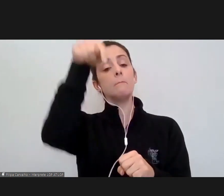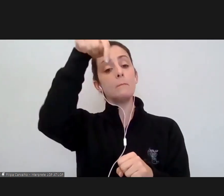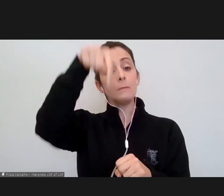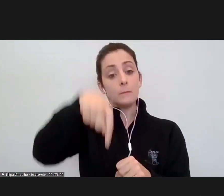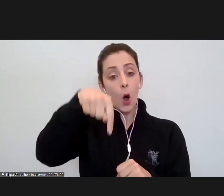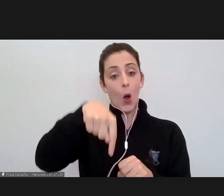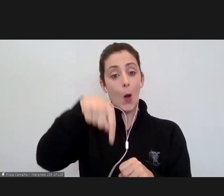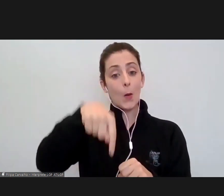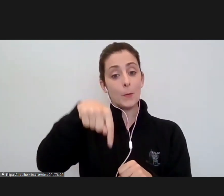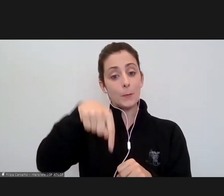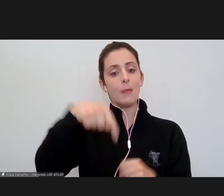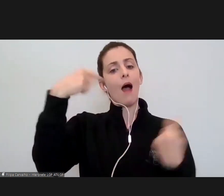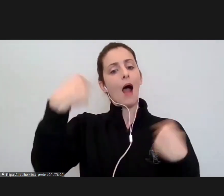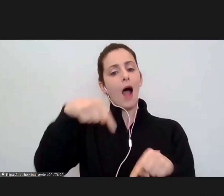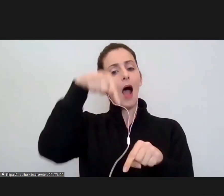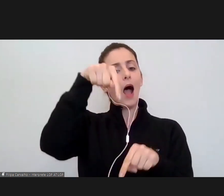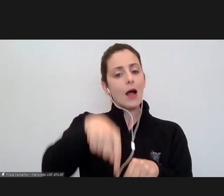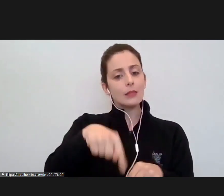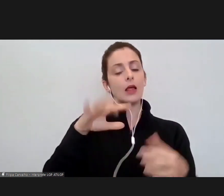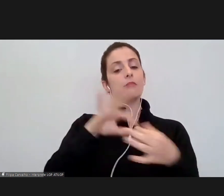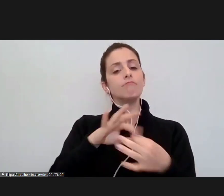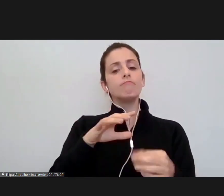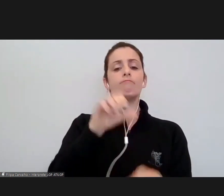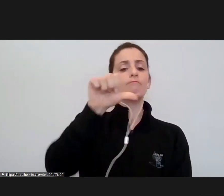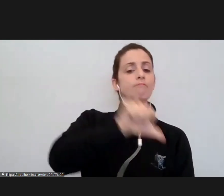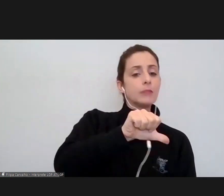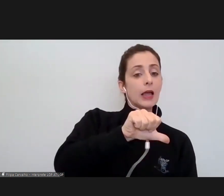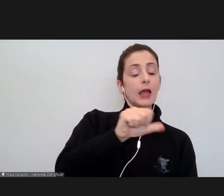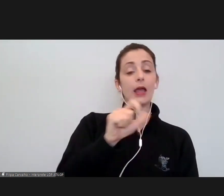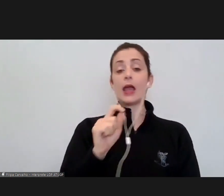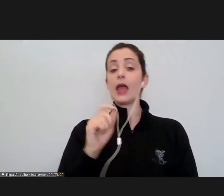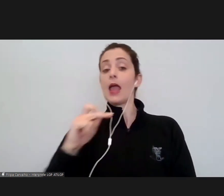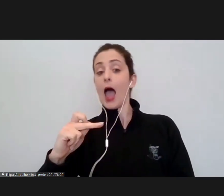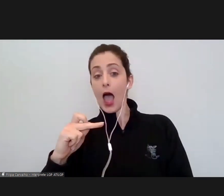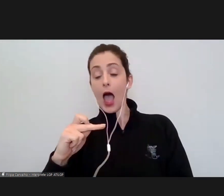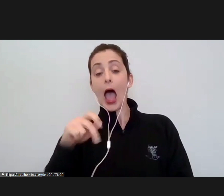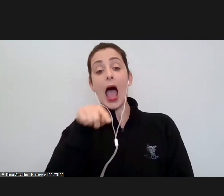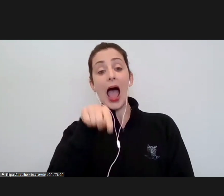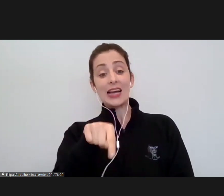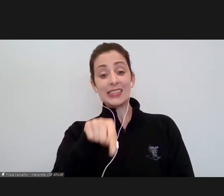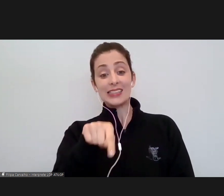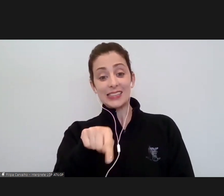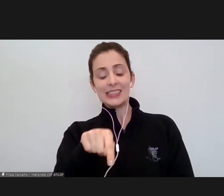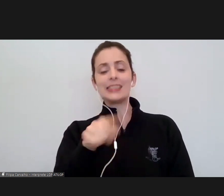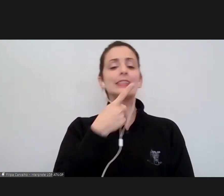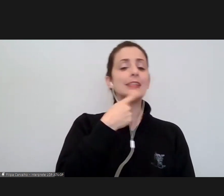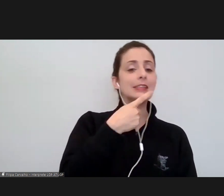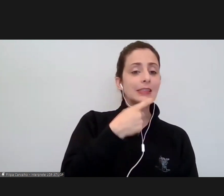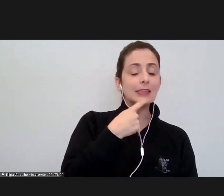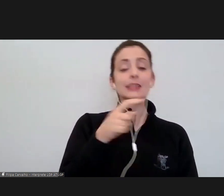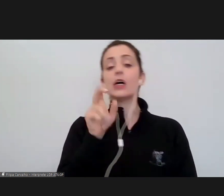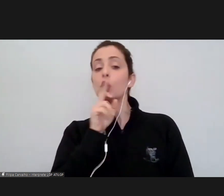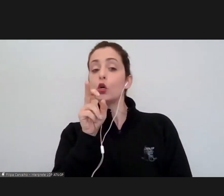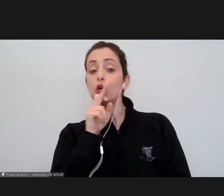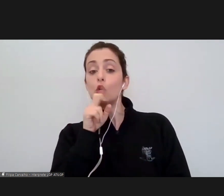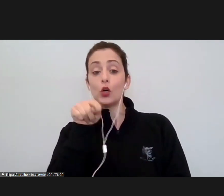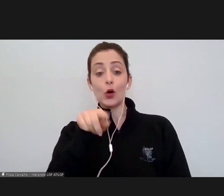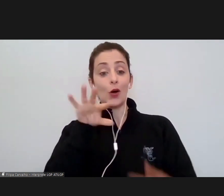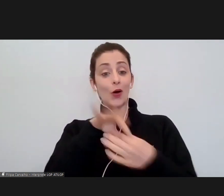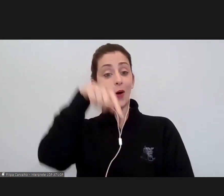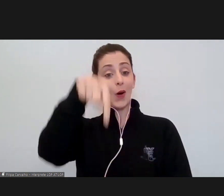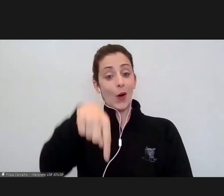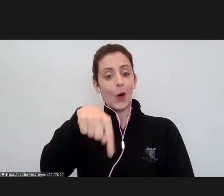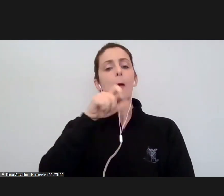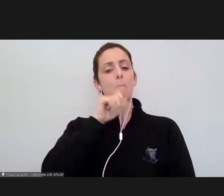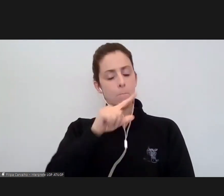em baixo, no ecrã, e indicada por QIA, do inglês Questions and Answers. Antes de